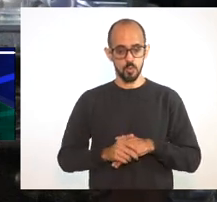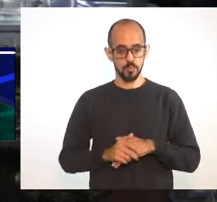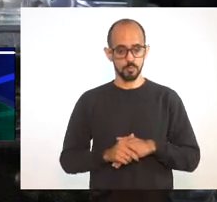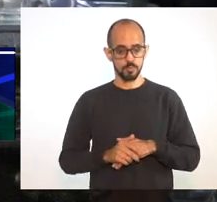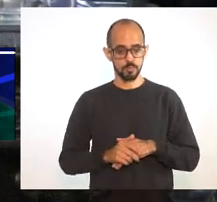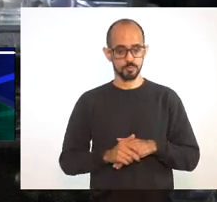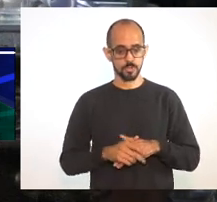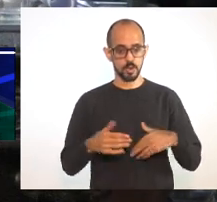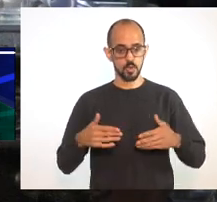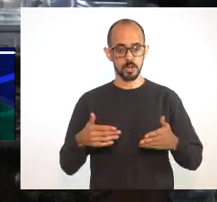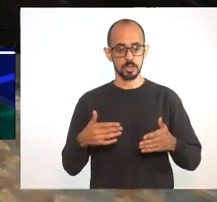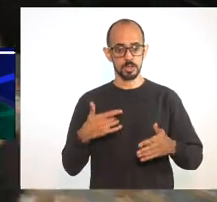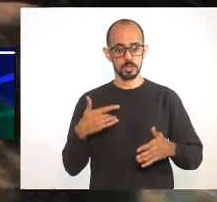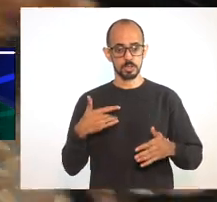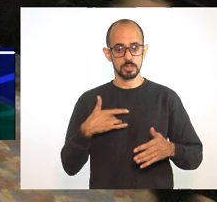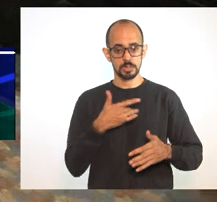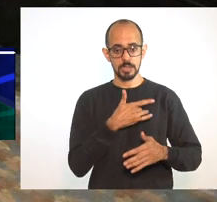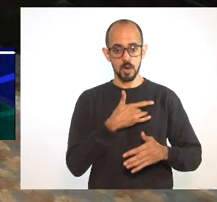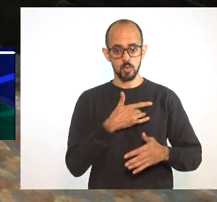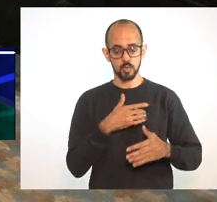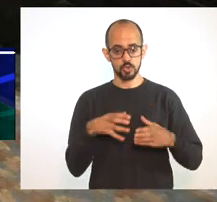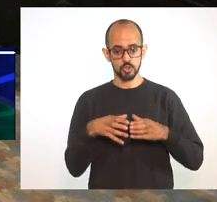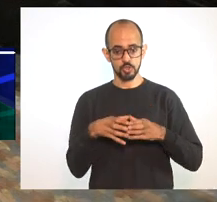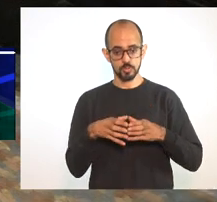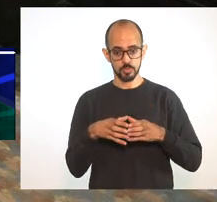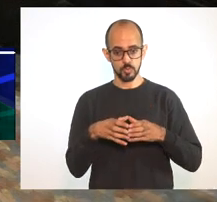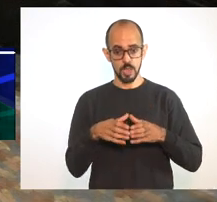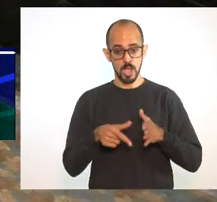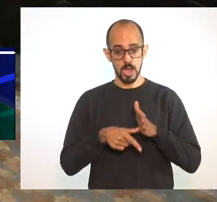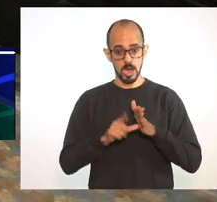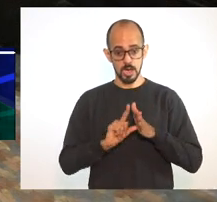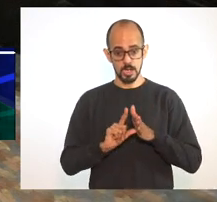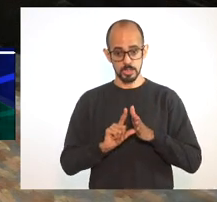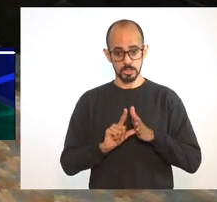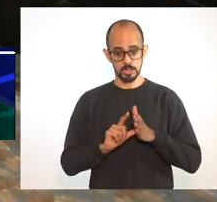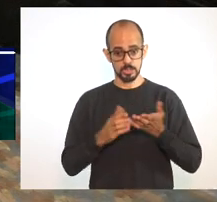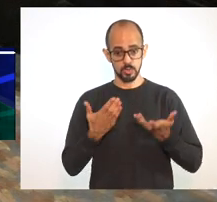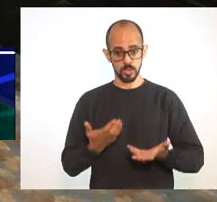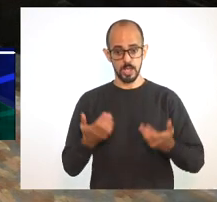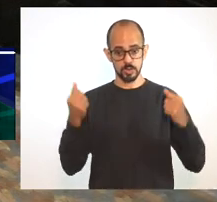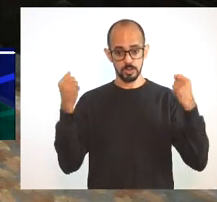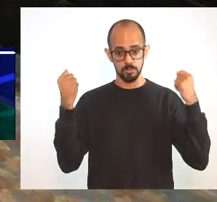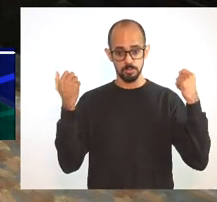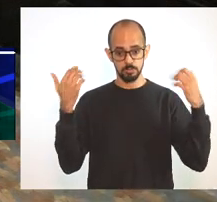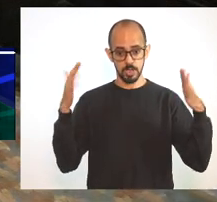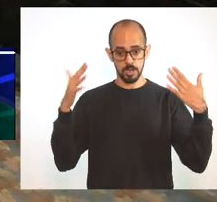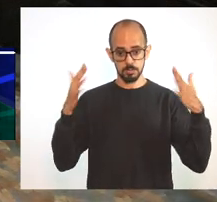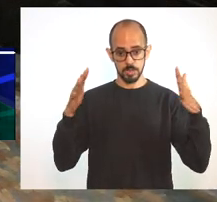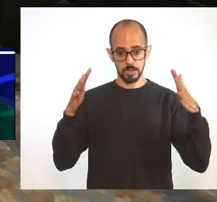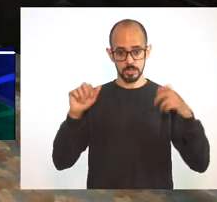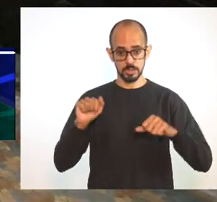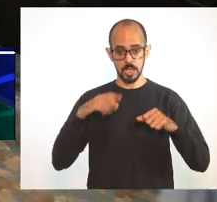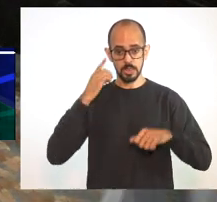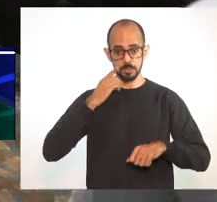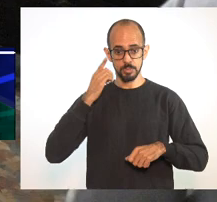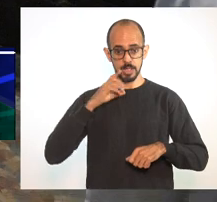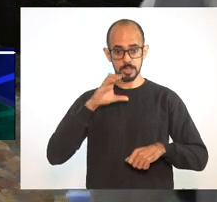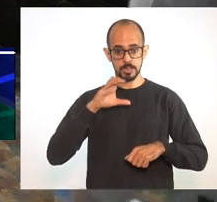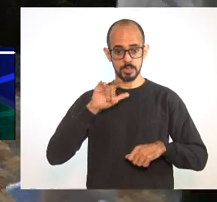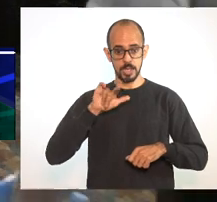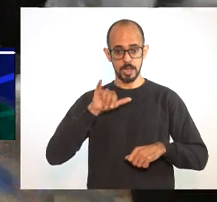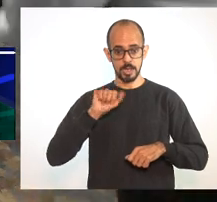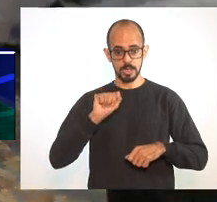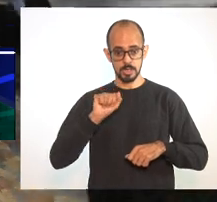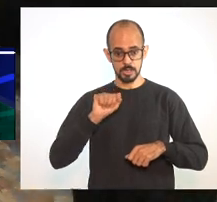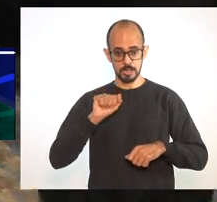Rocha. Presidente, antes de emitir o parecer, deixar aqui nossos aplausos à deputada Célia Jordão.